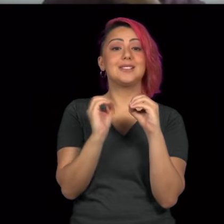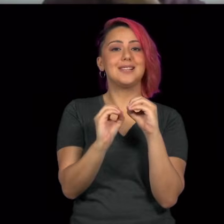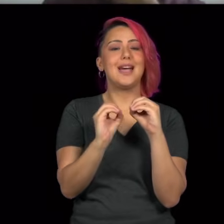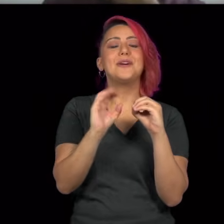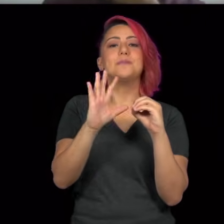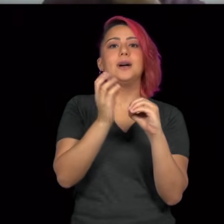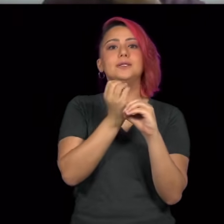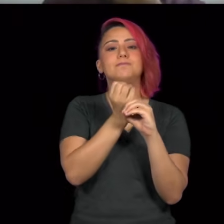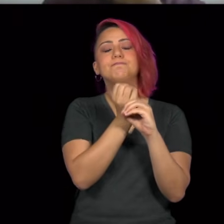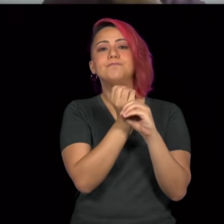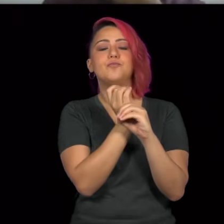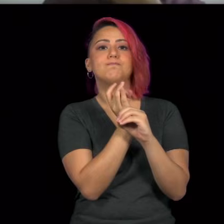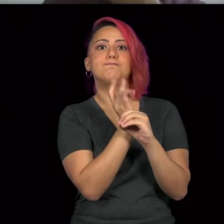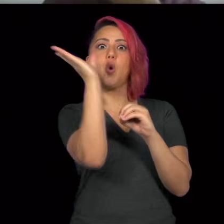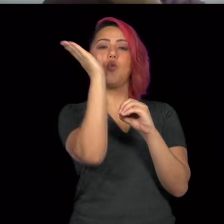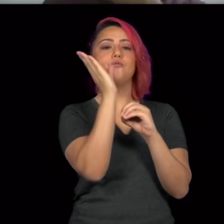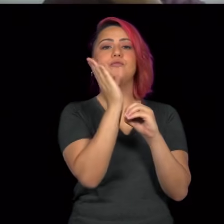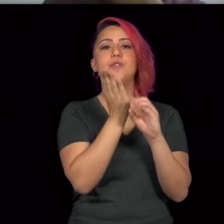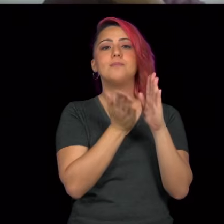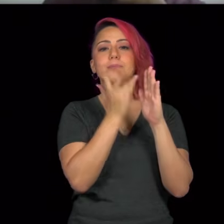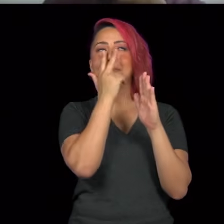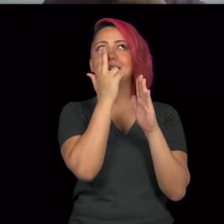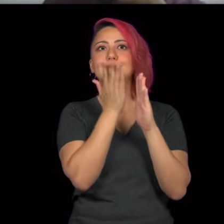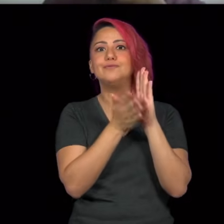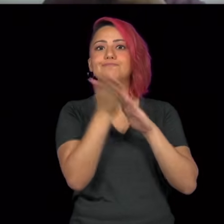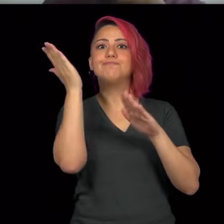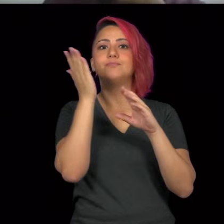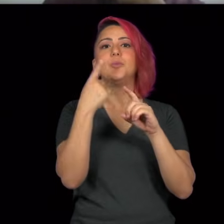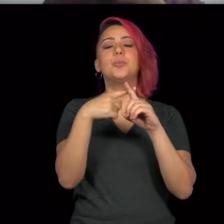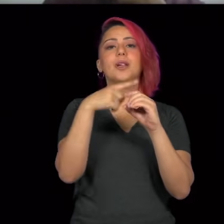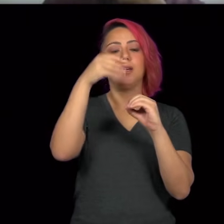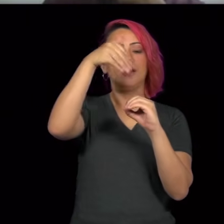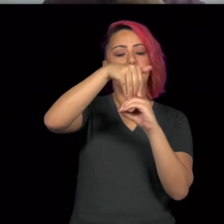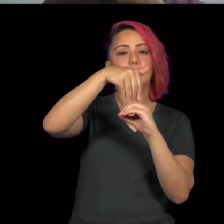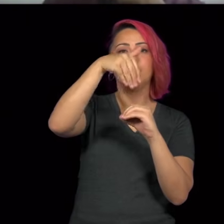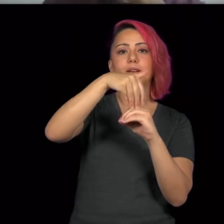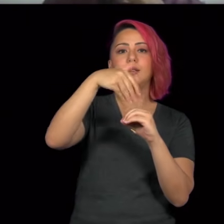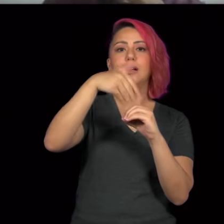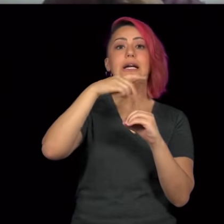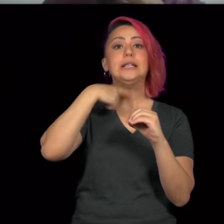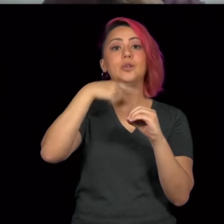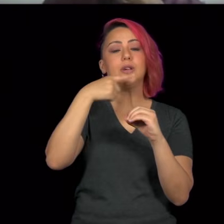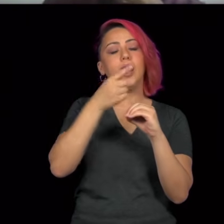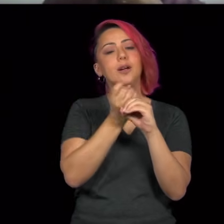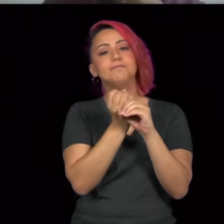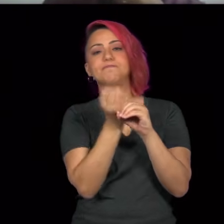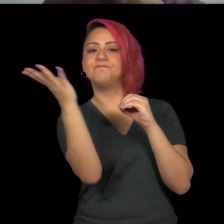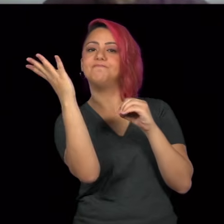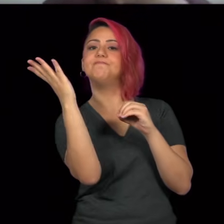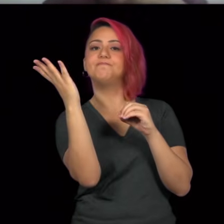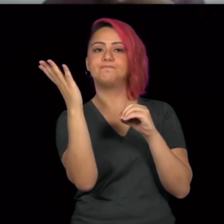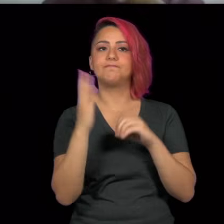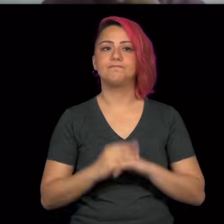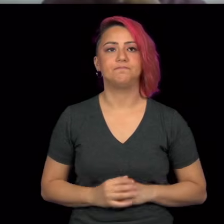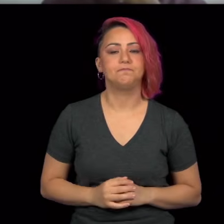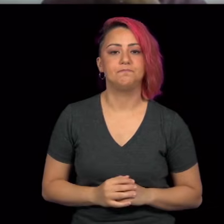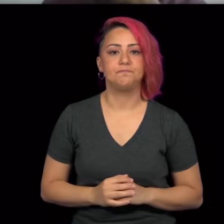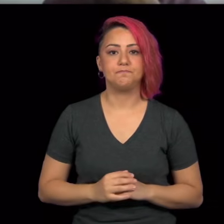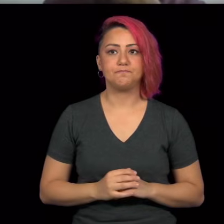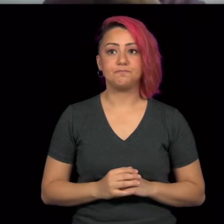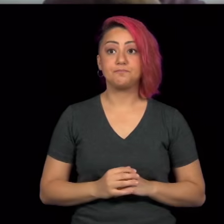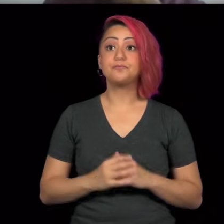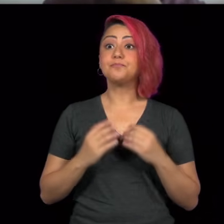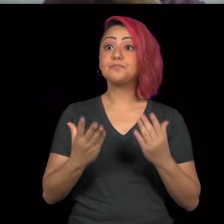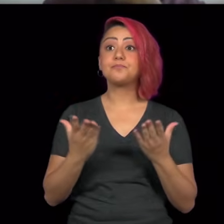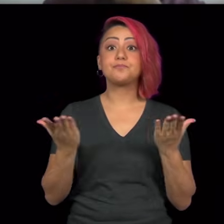a negação está representada aqui. Estamos vendo esse símbolo em termos de transistor. Bom,